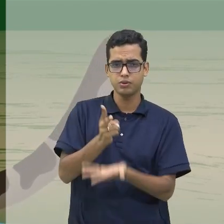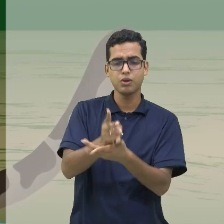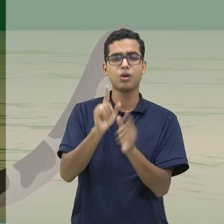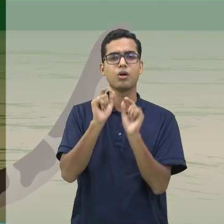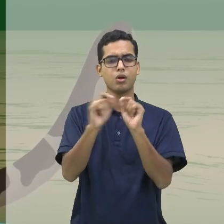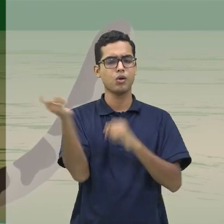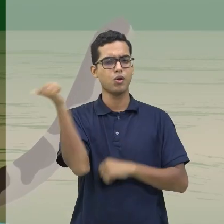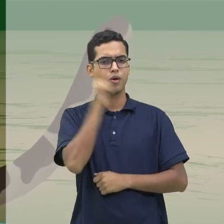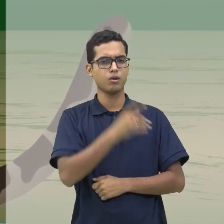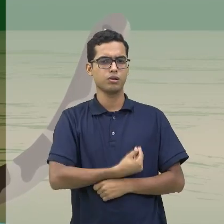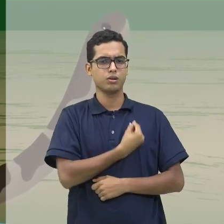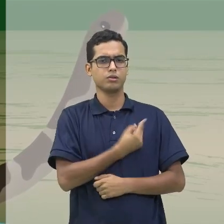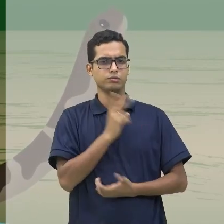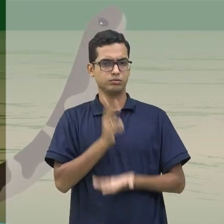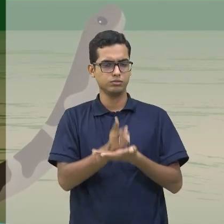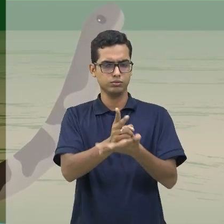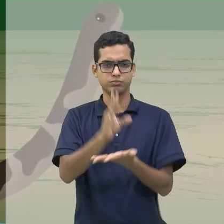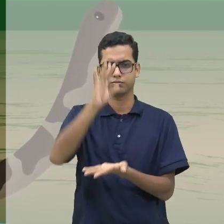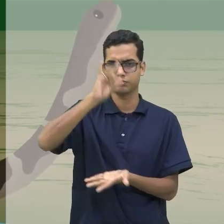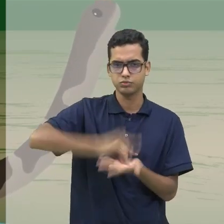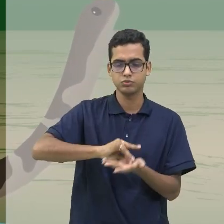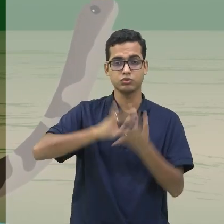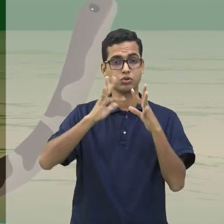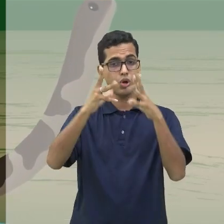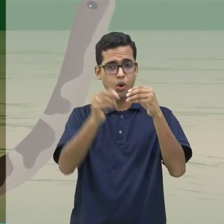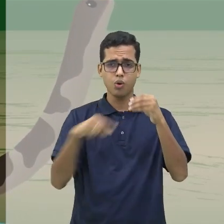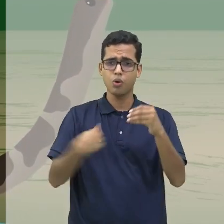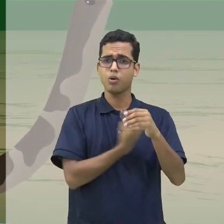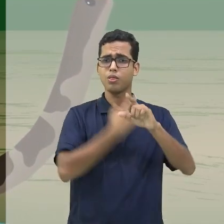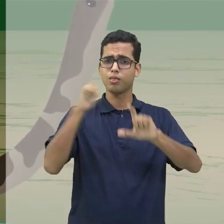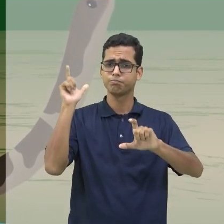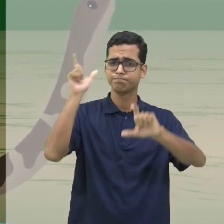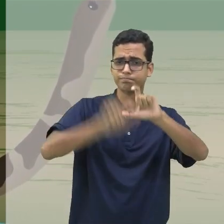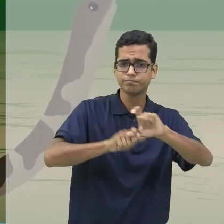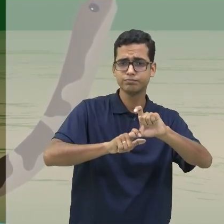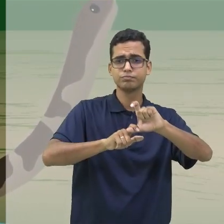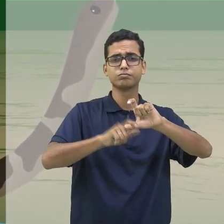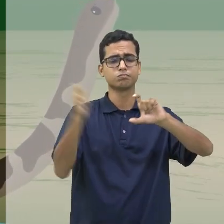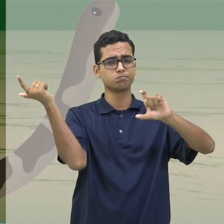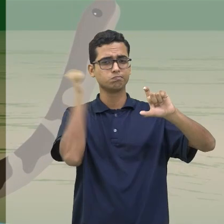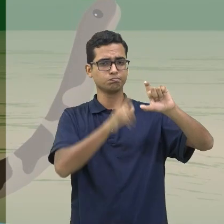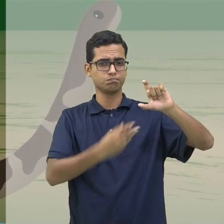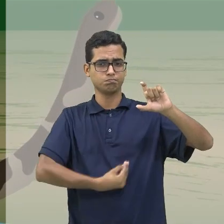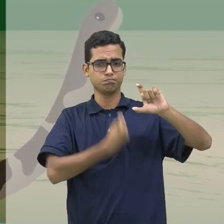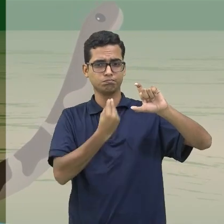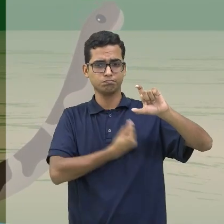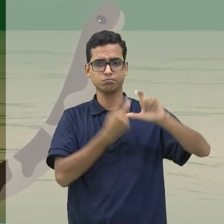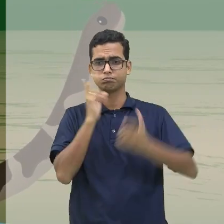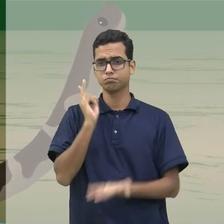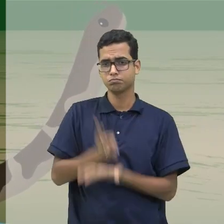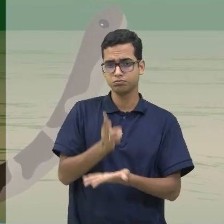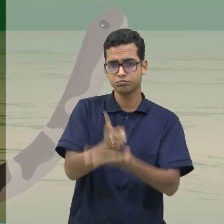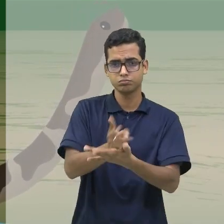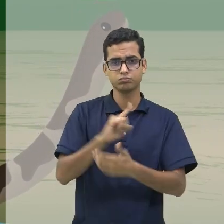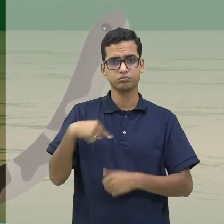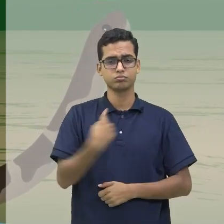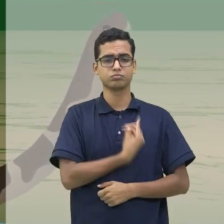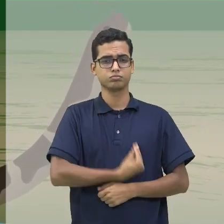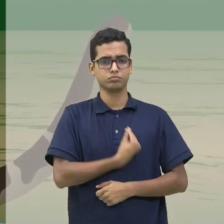vida pulsante, uma vez que todos dependemos dela para sobreviver, para permitir a nossa